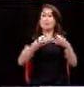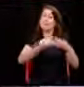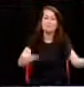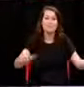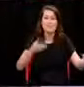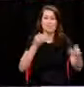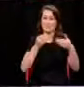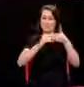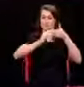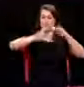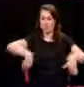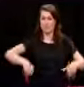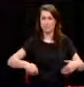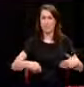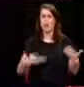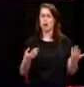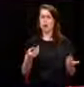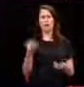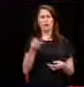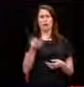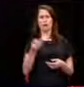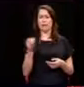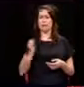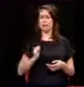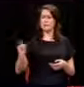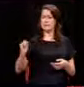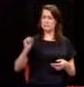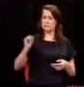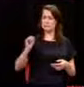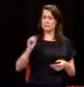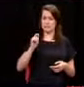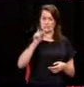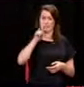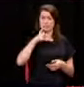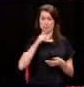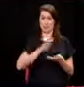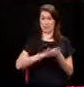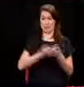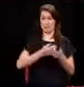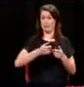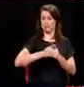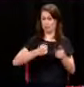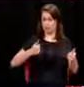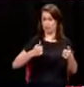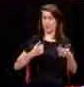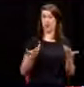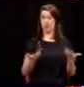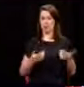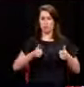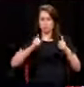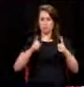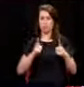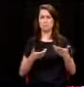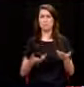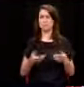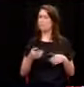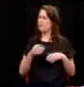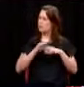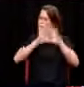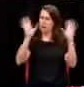contactar. Isso reflete que o Servin é, de facto, muito completo, não é? Sim, sem dúvida, sem dúvida, sem dúvida. É claro que o Benfica tem muitos meios ao